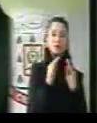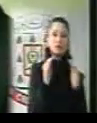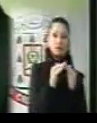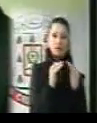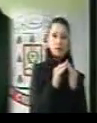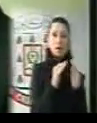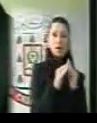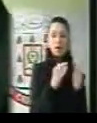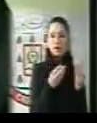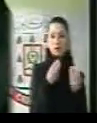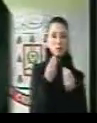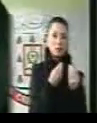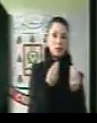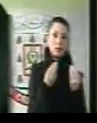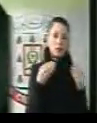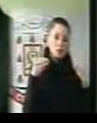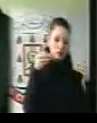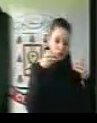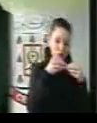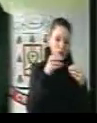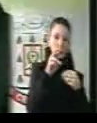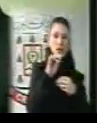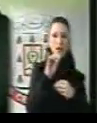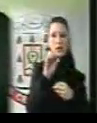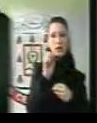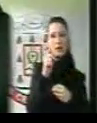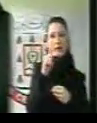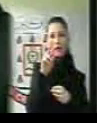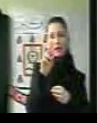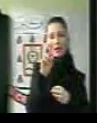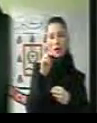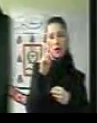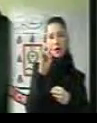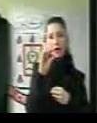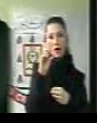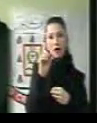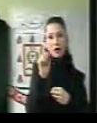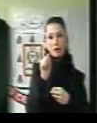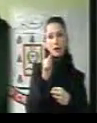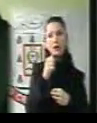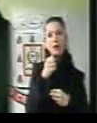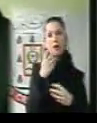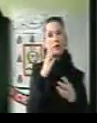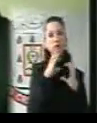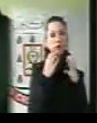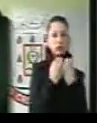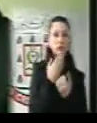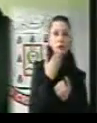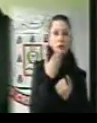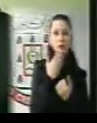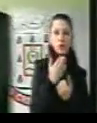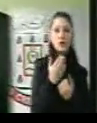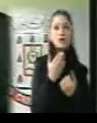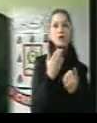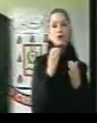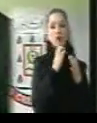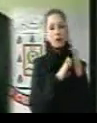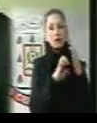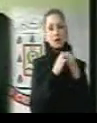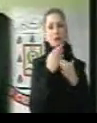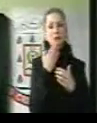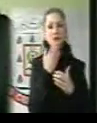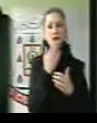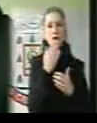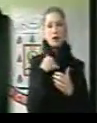conexão com a Via Rápida. Isso foi um pedido fortemente feito pela comunidade, por aqueles empresários, e eu venho aqui em